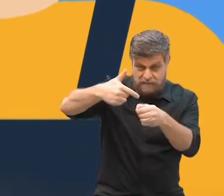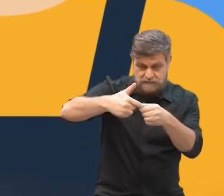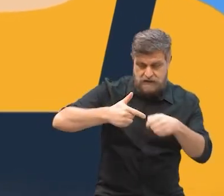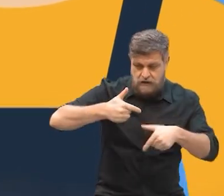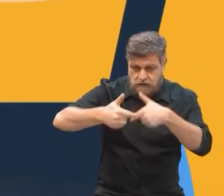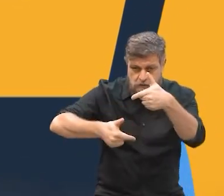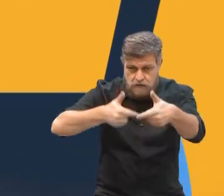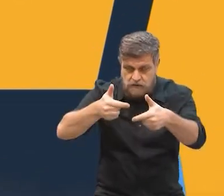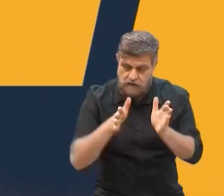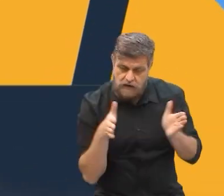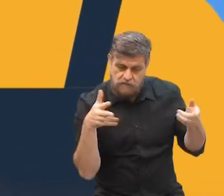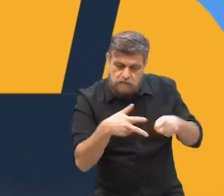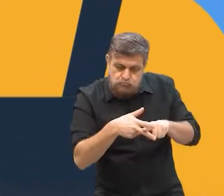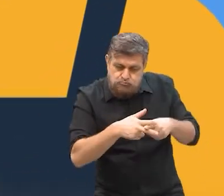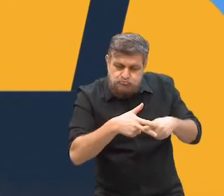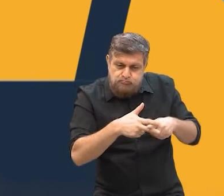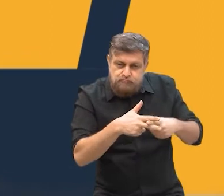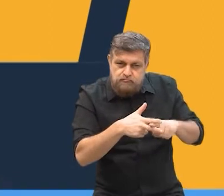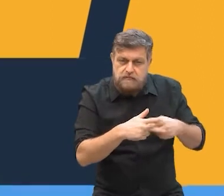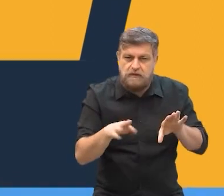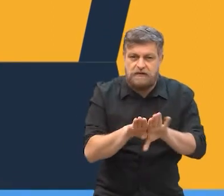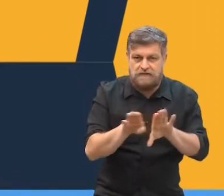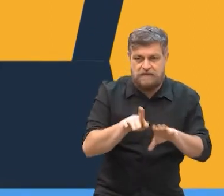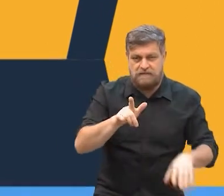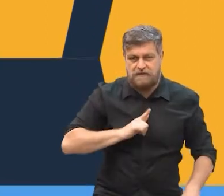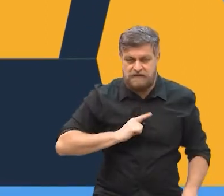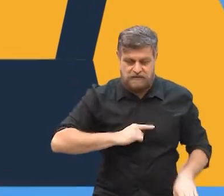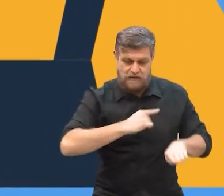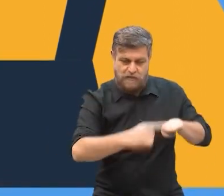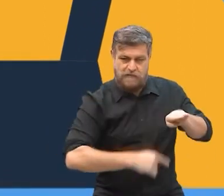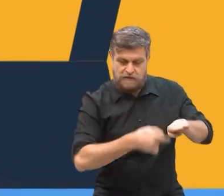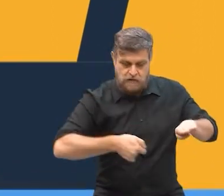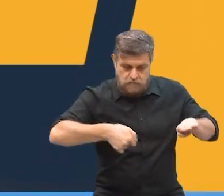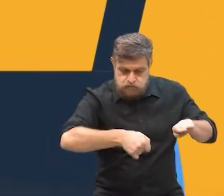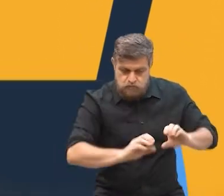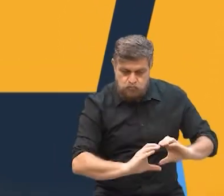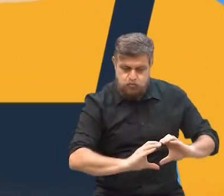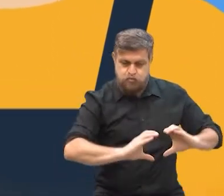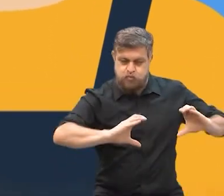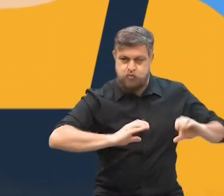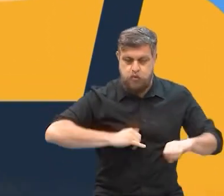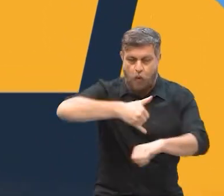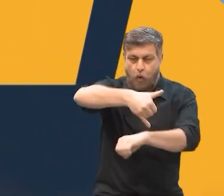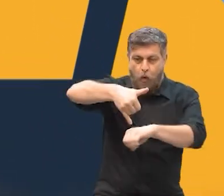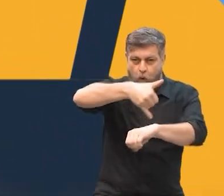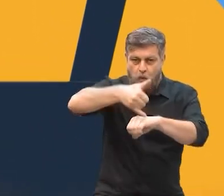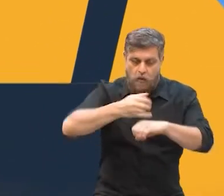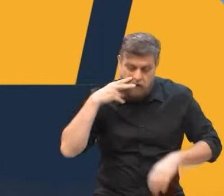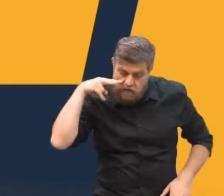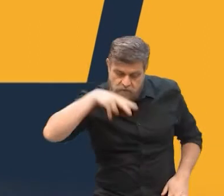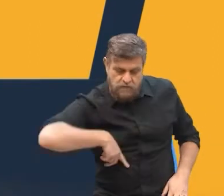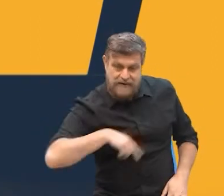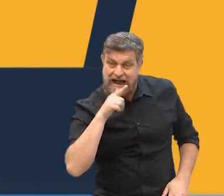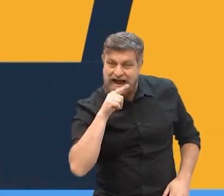tarefas relacionadas à manutenção deles, calibrar pneus, conferir e trocar o óleo, verificar a água no radiador,